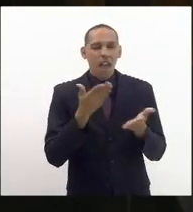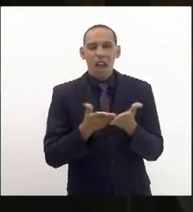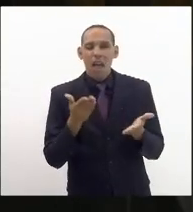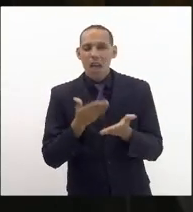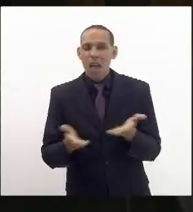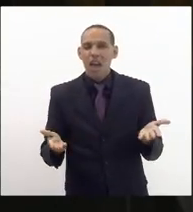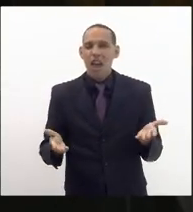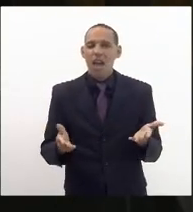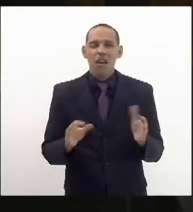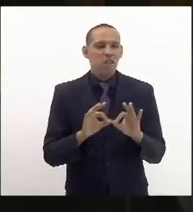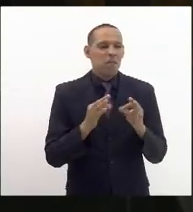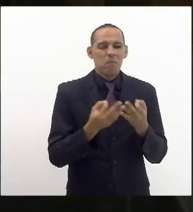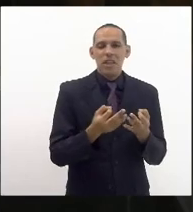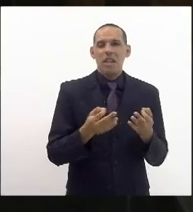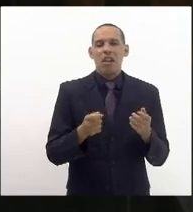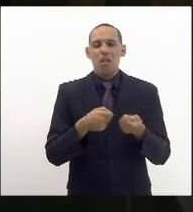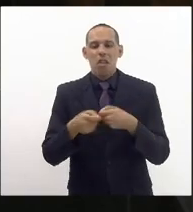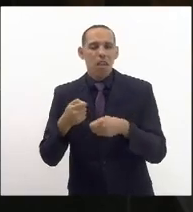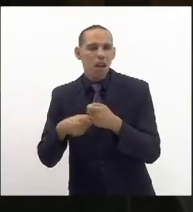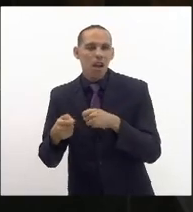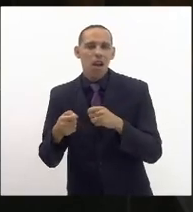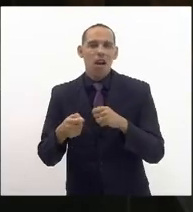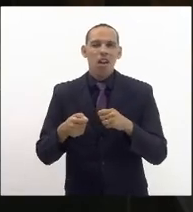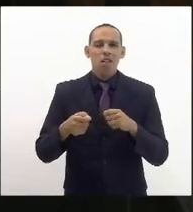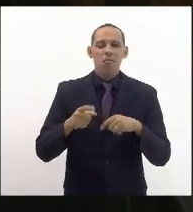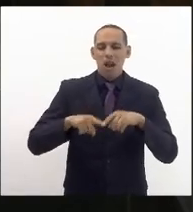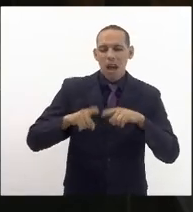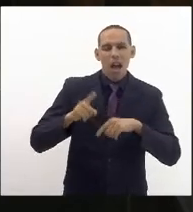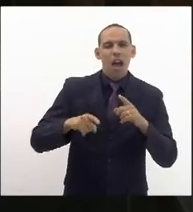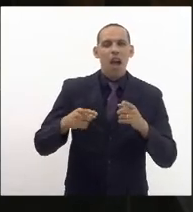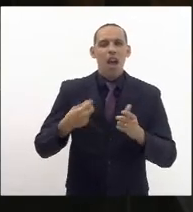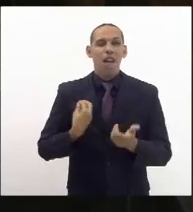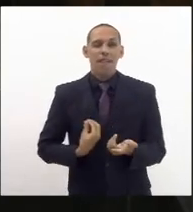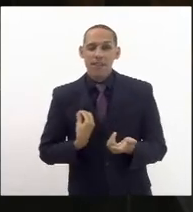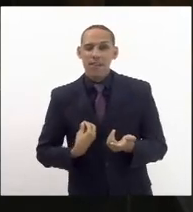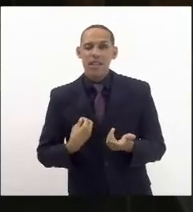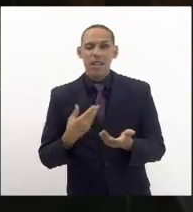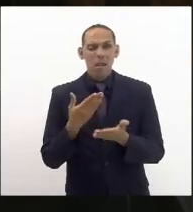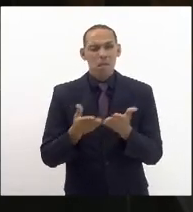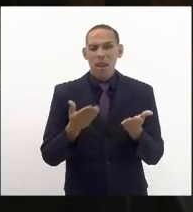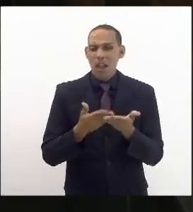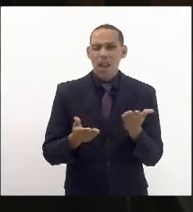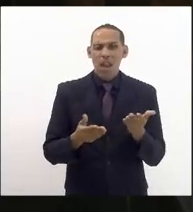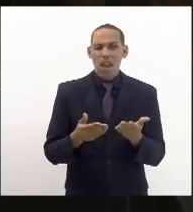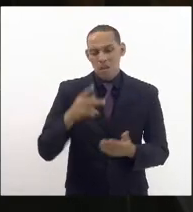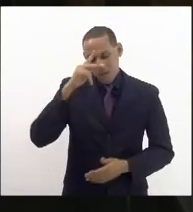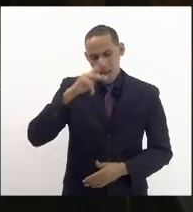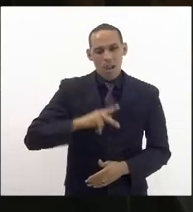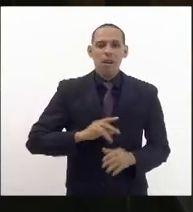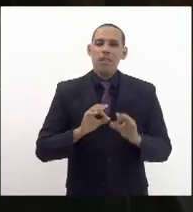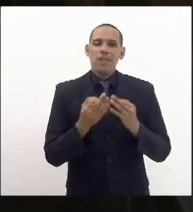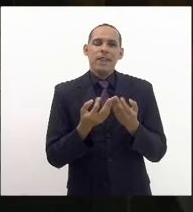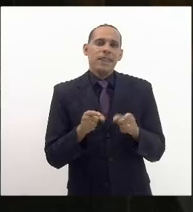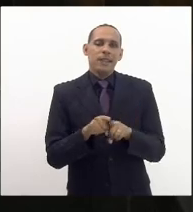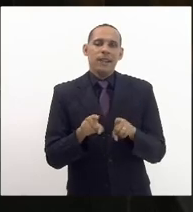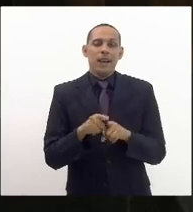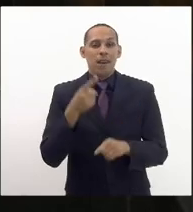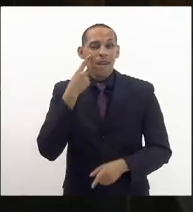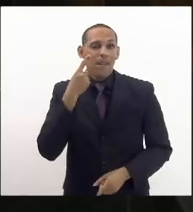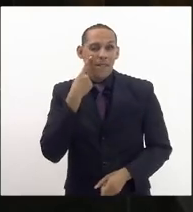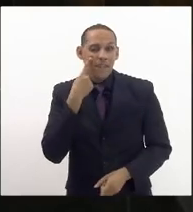materiais, seus sonhos, seus negócios, mas perderam a vida sua e de seus familiares. Eu vi uma